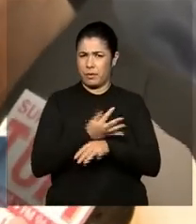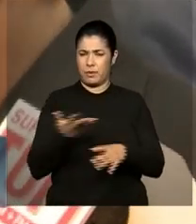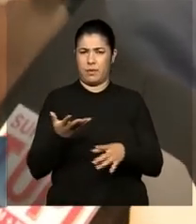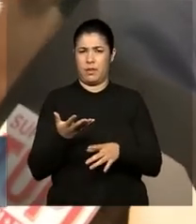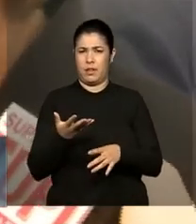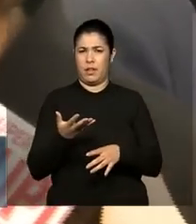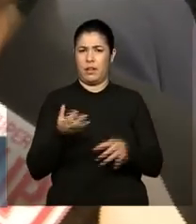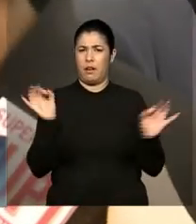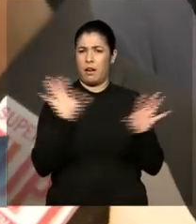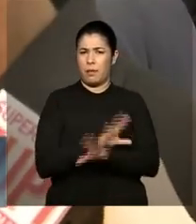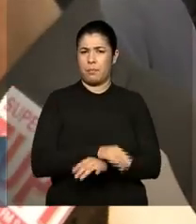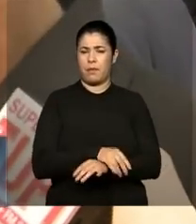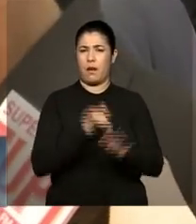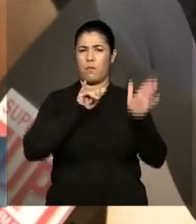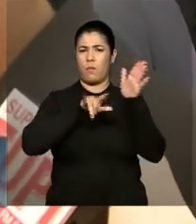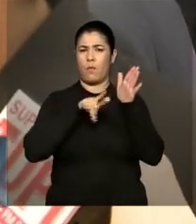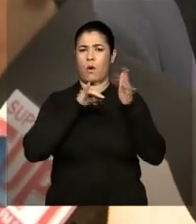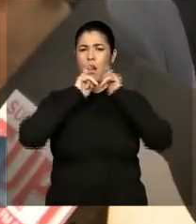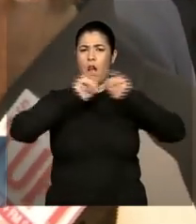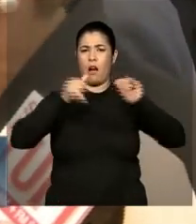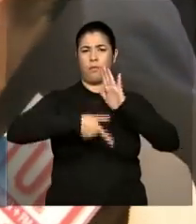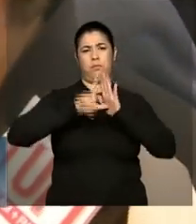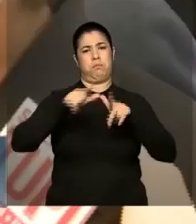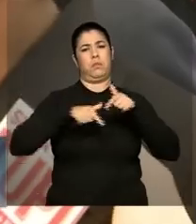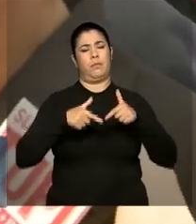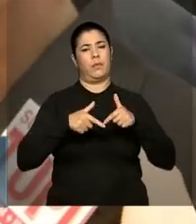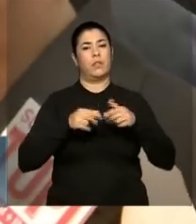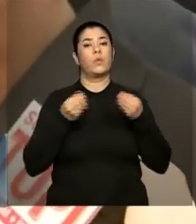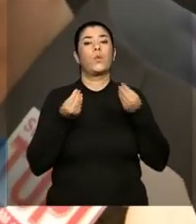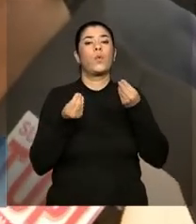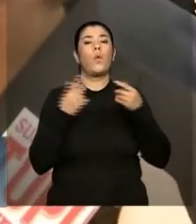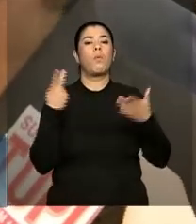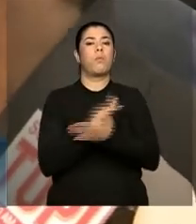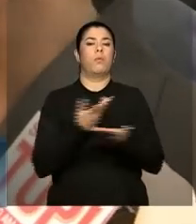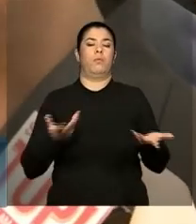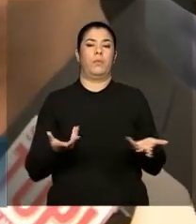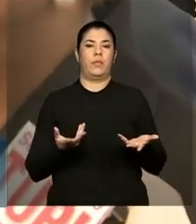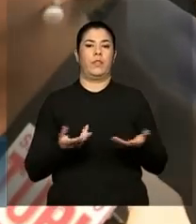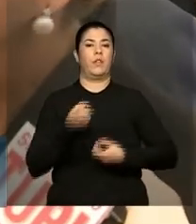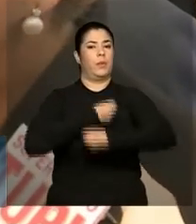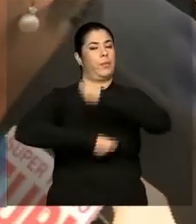com aviso prévio. O que acontece?